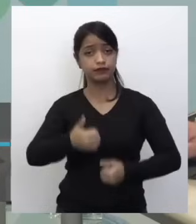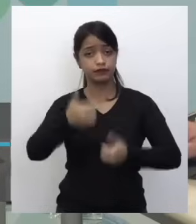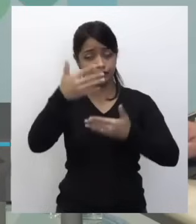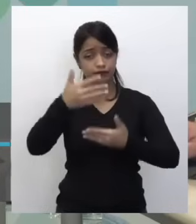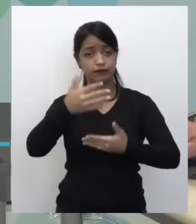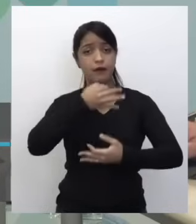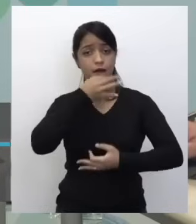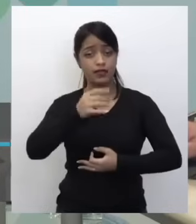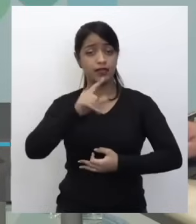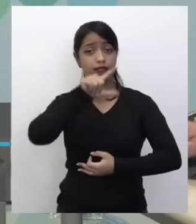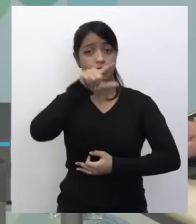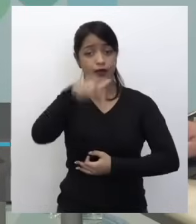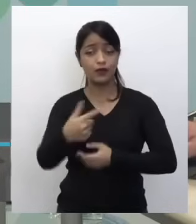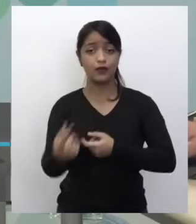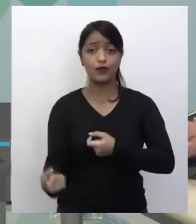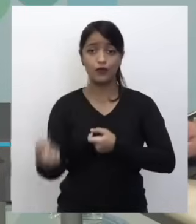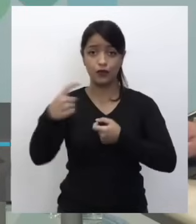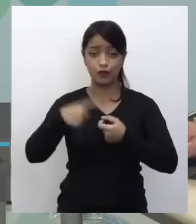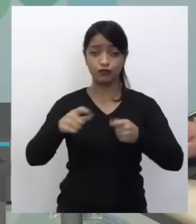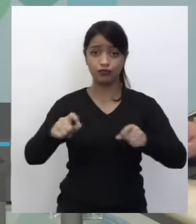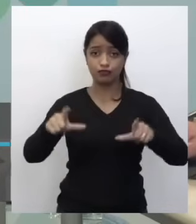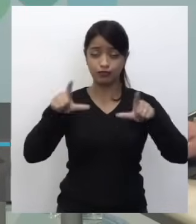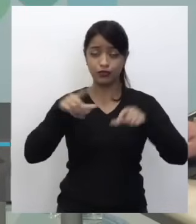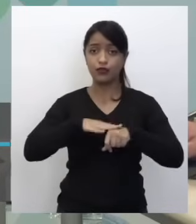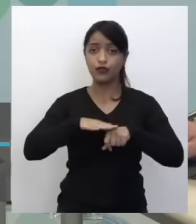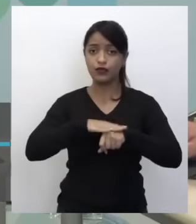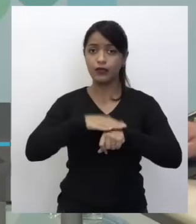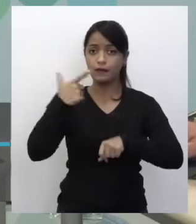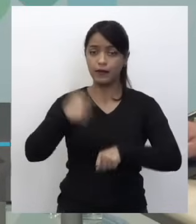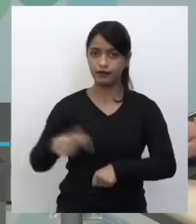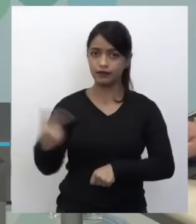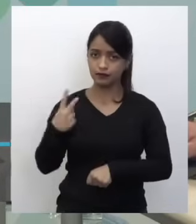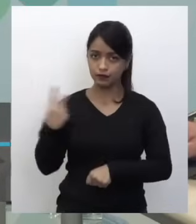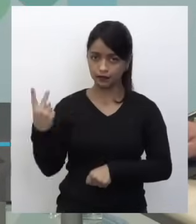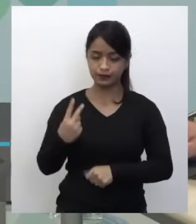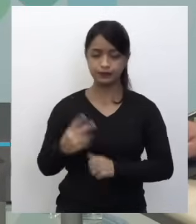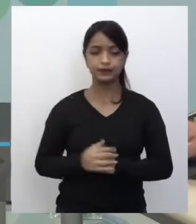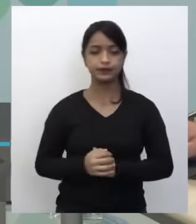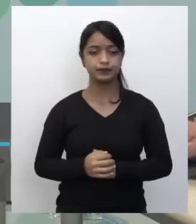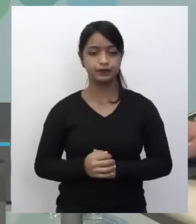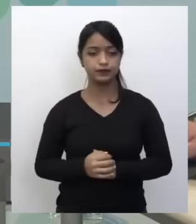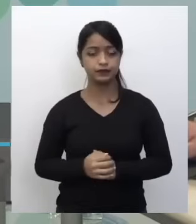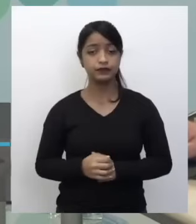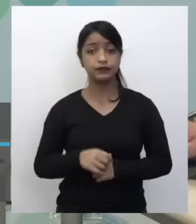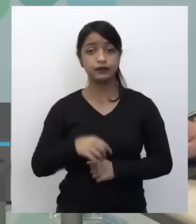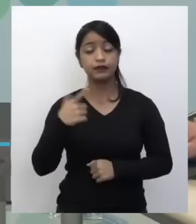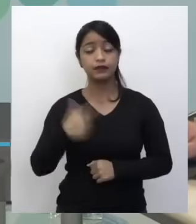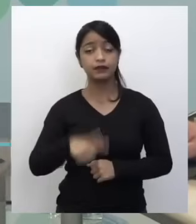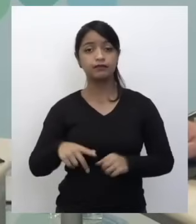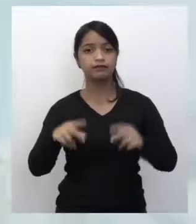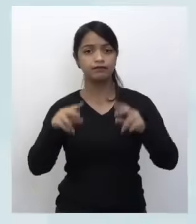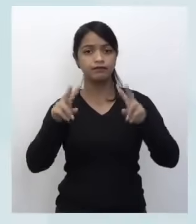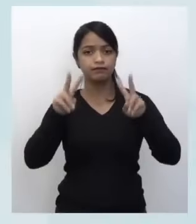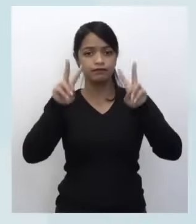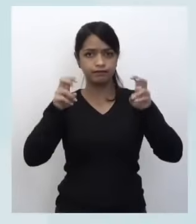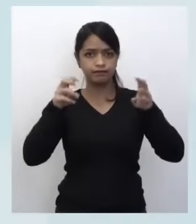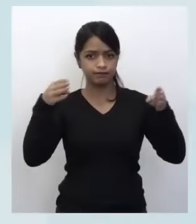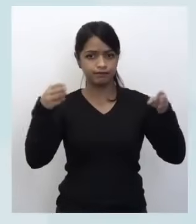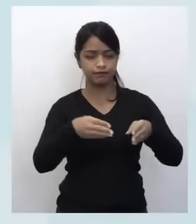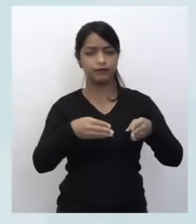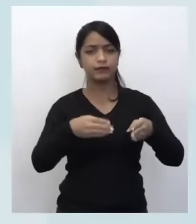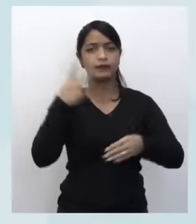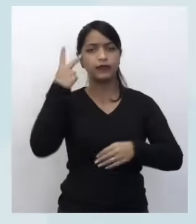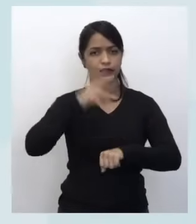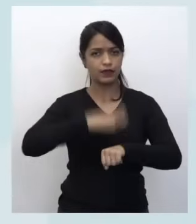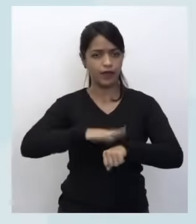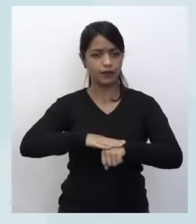com o professor Antônio a gente conversa aqui, né? E seguindo essa ideia da previsão do tempo no Brasil, né? Registros